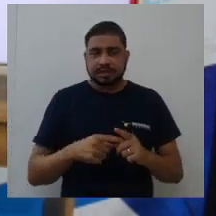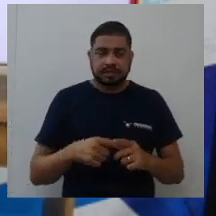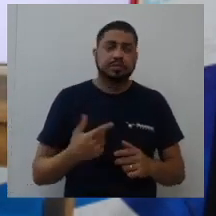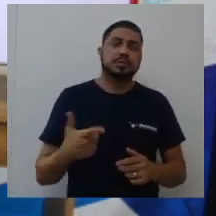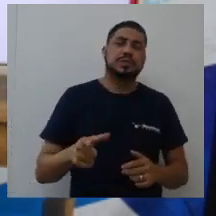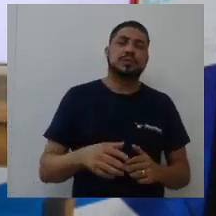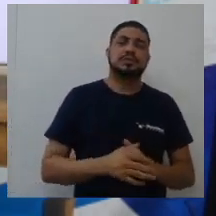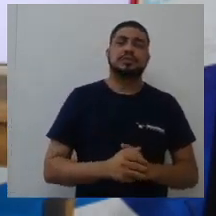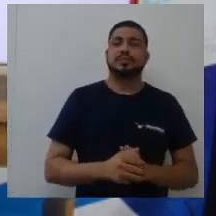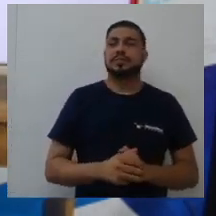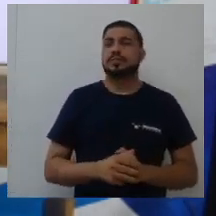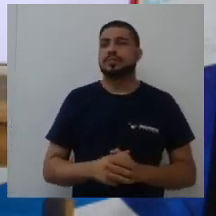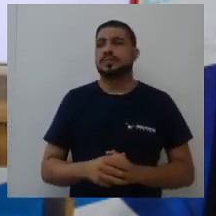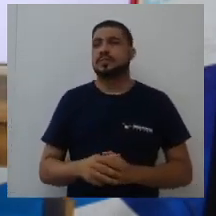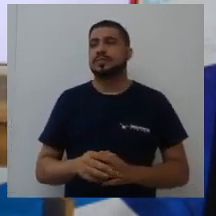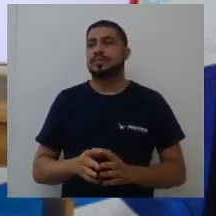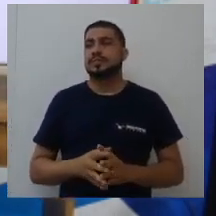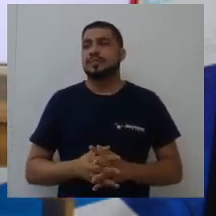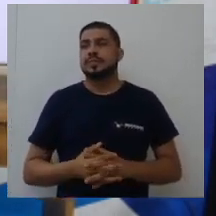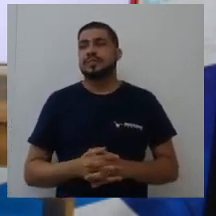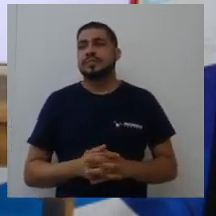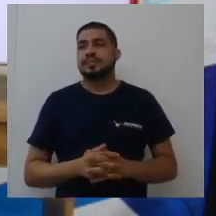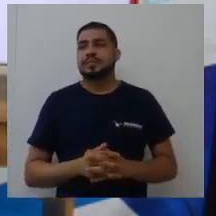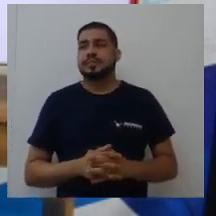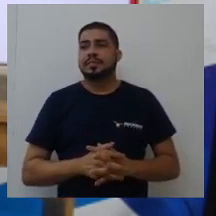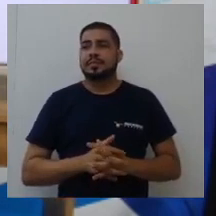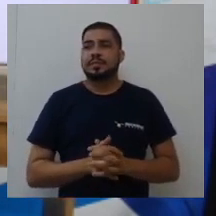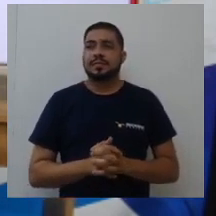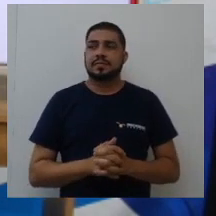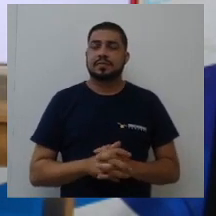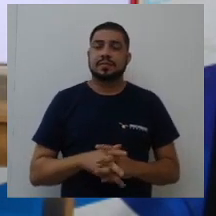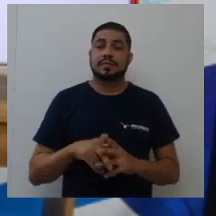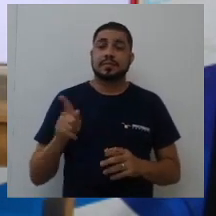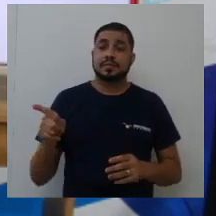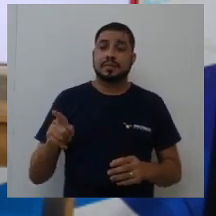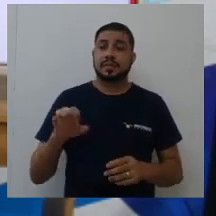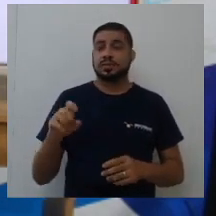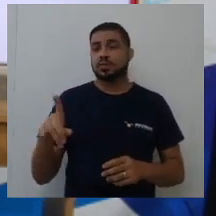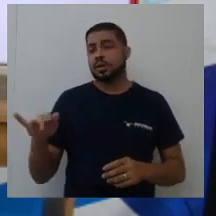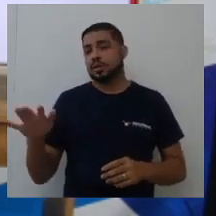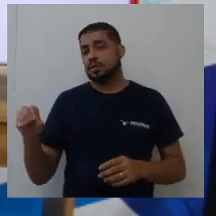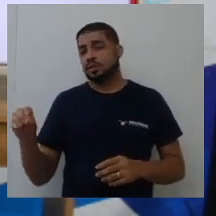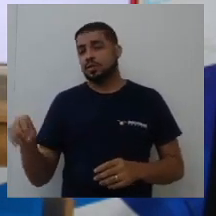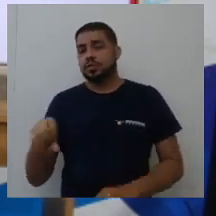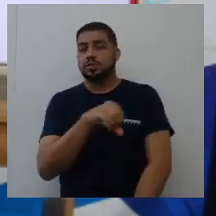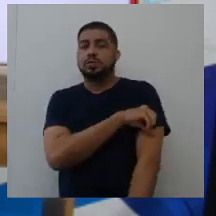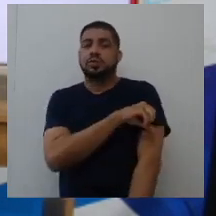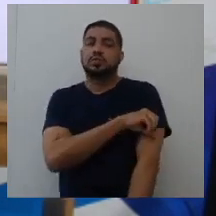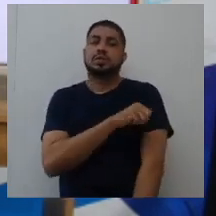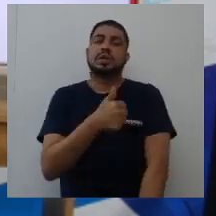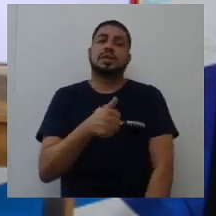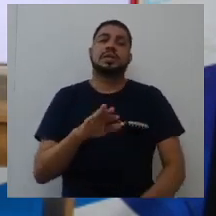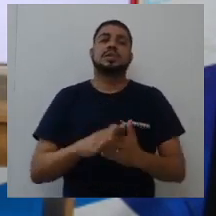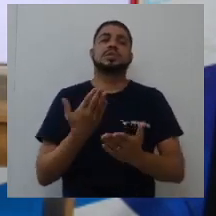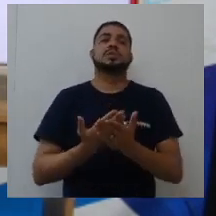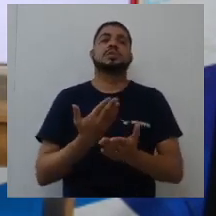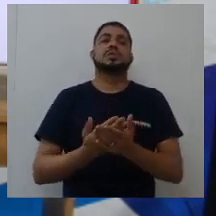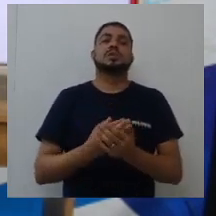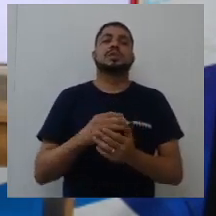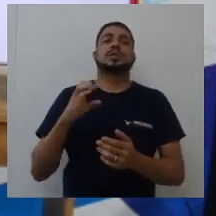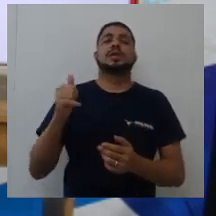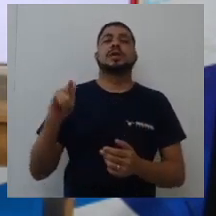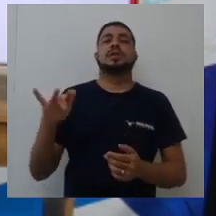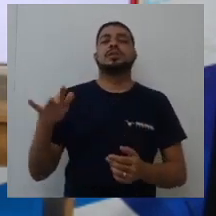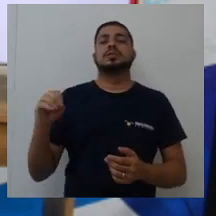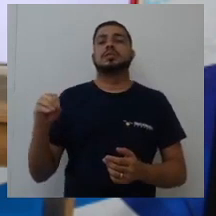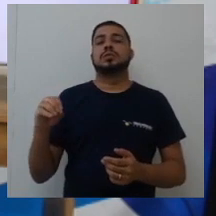Vamos lá. Ah, só passar aqui, beleza. Olha lá. Eduardo dos Santos, 9º ano A, escola Carlos